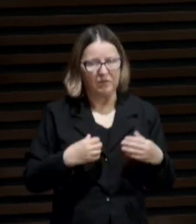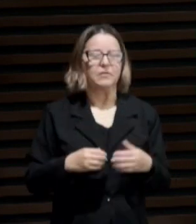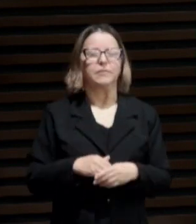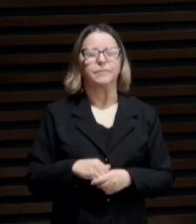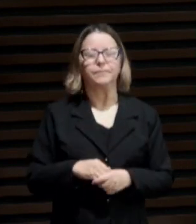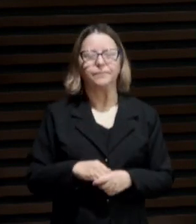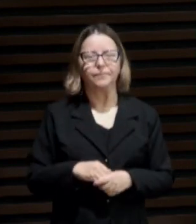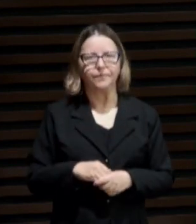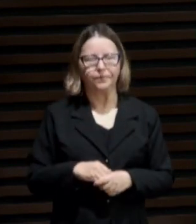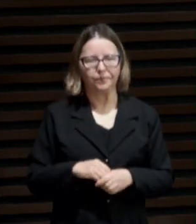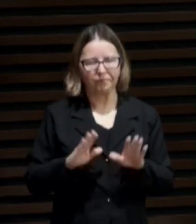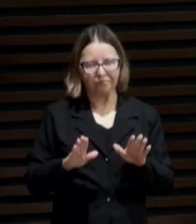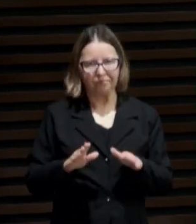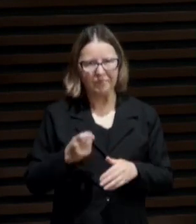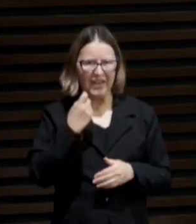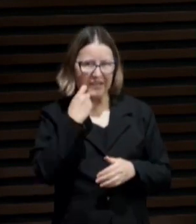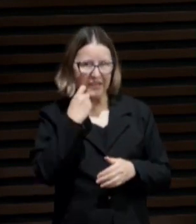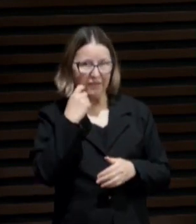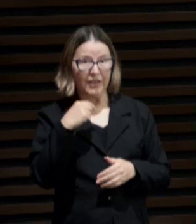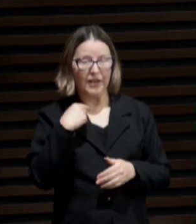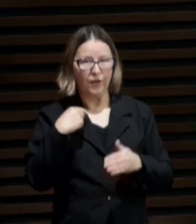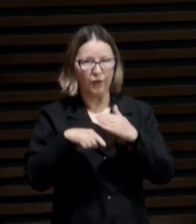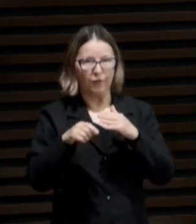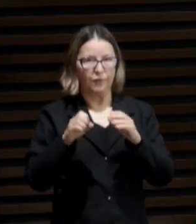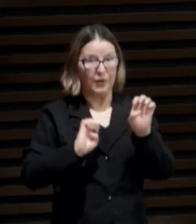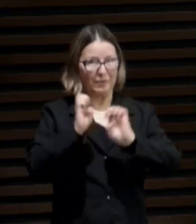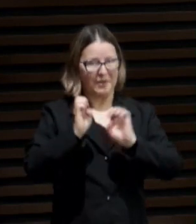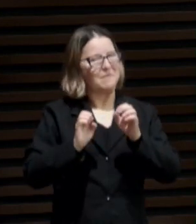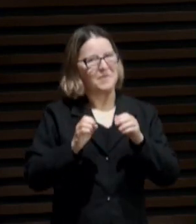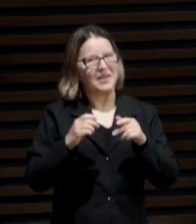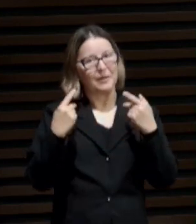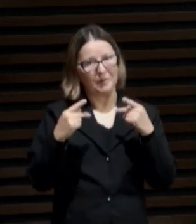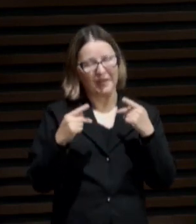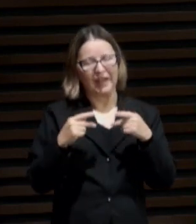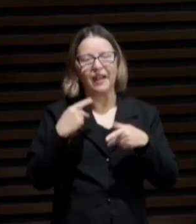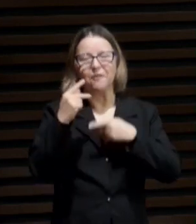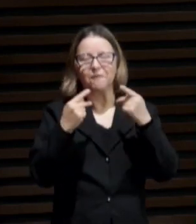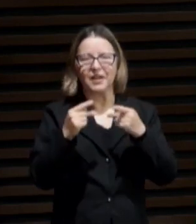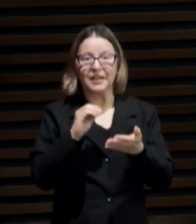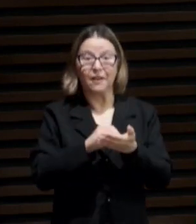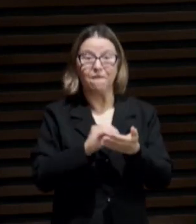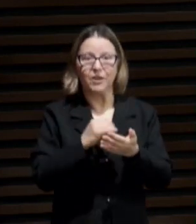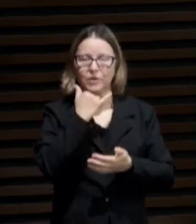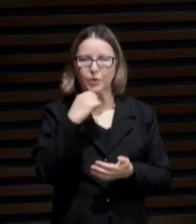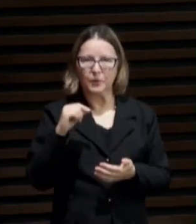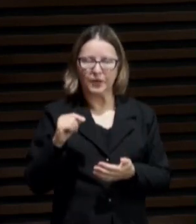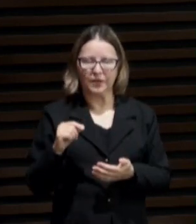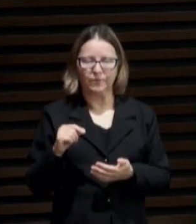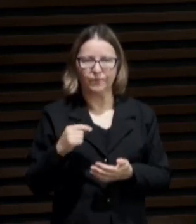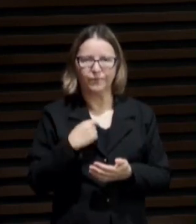Dando uma palavra sexta-feira numa empresa, e nós falando um pouco sobre a falta de perdão, e eu